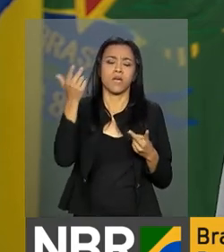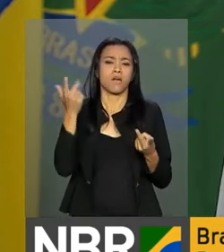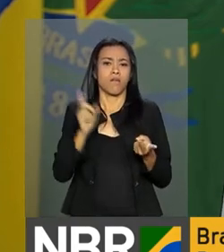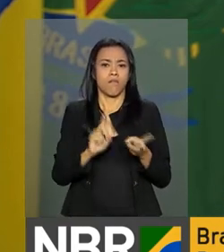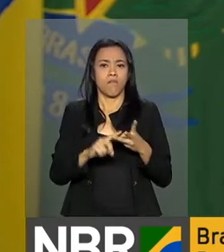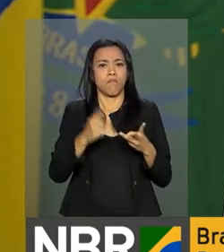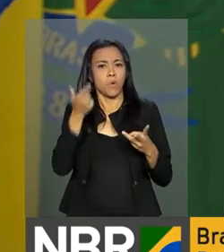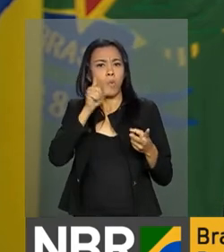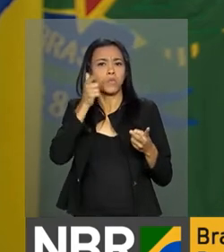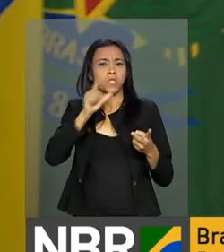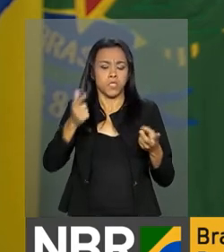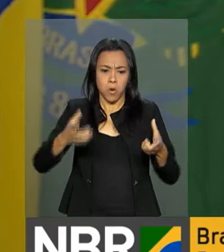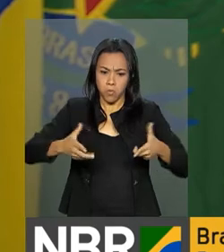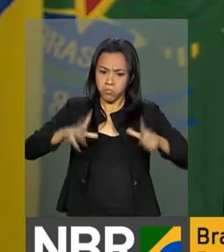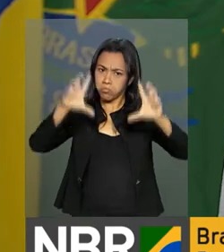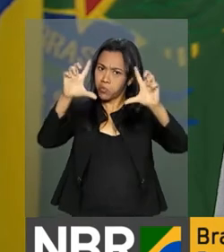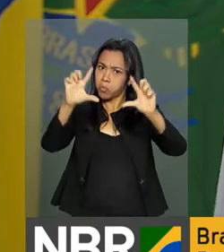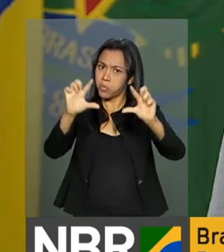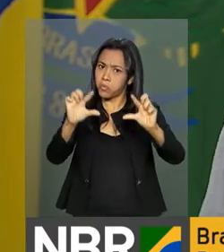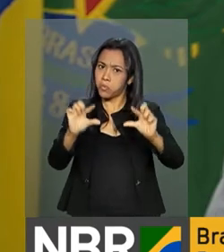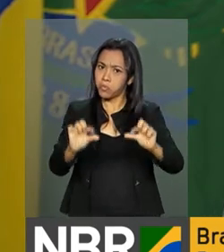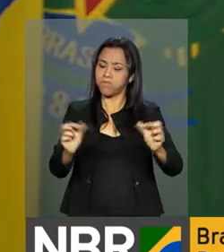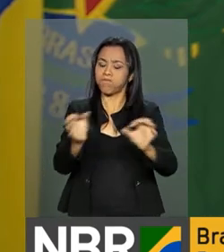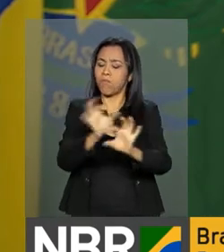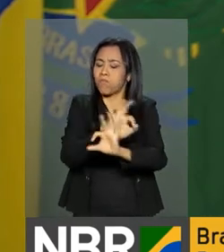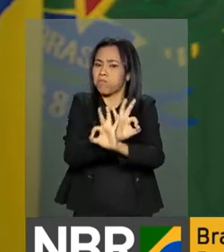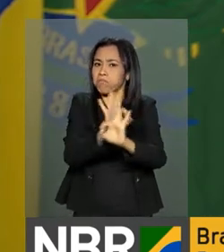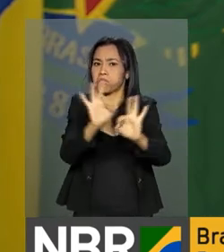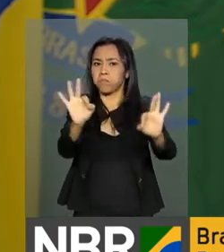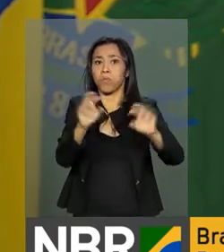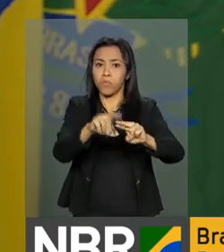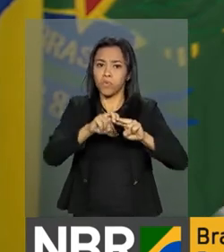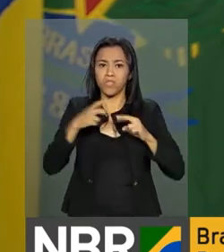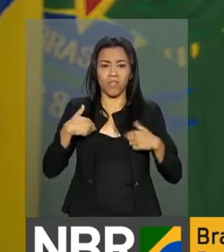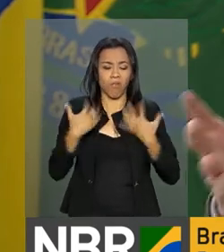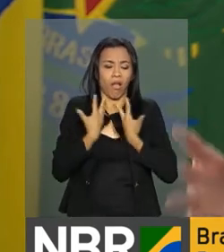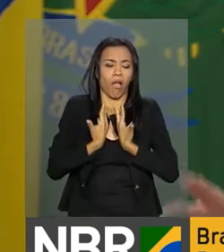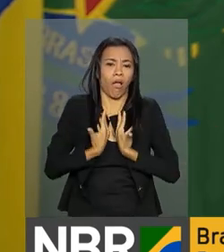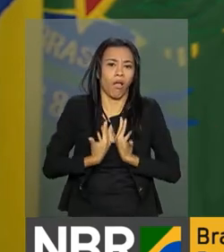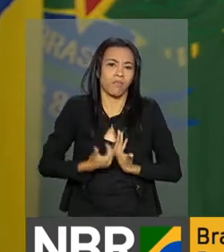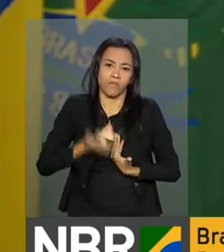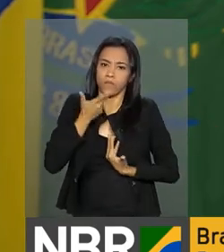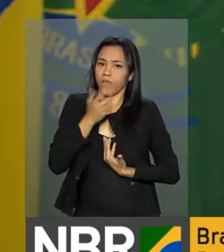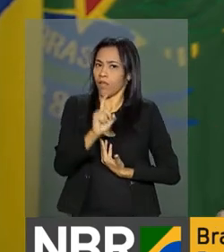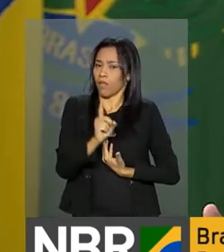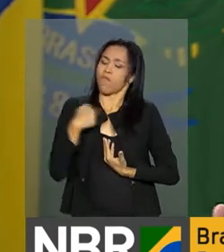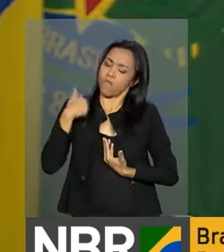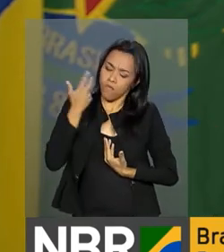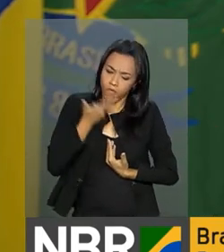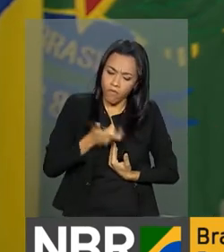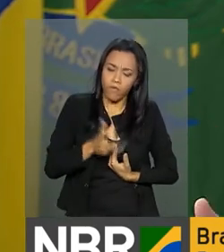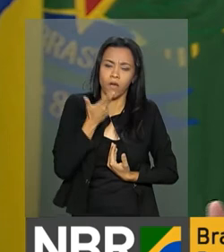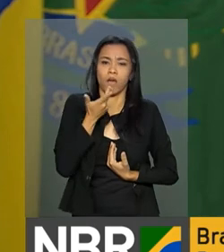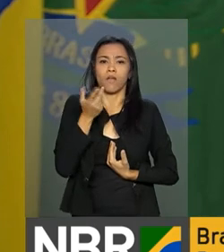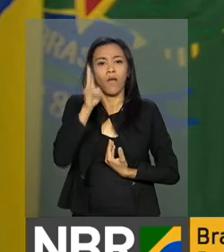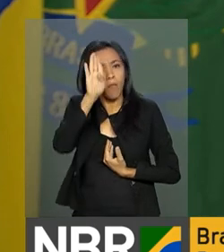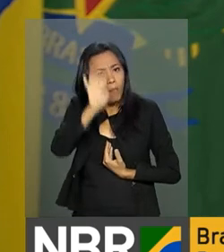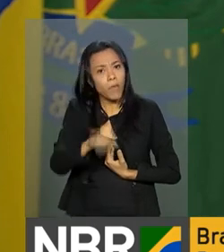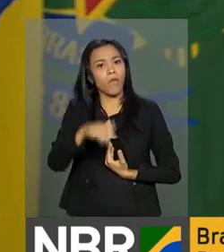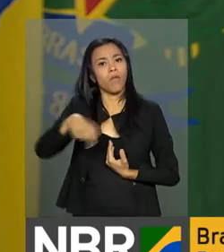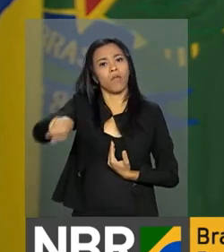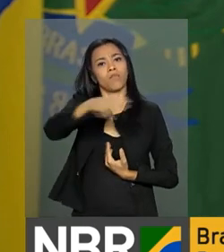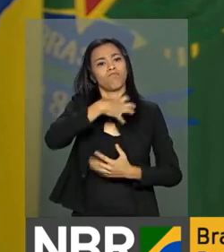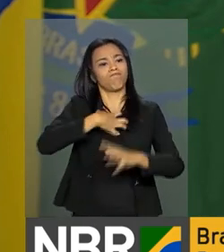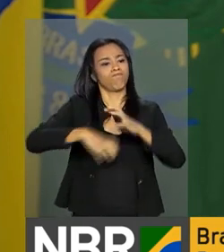do país uma coisa extraordinária por isso eu não canso de repetir não é tudo que fazemos nós fazemos pelo bem estar